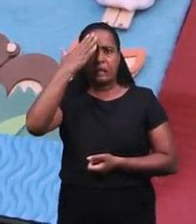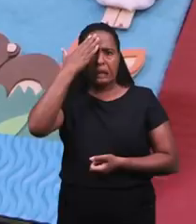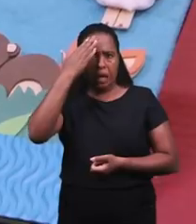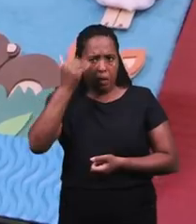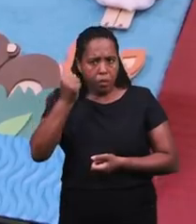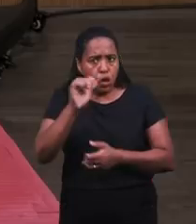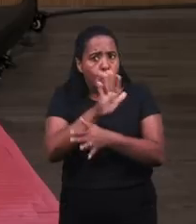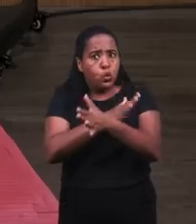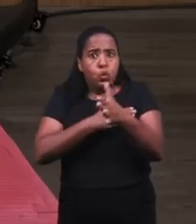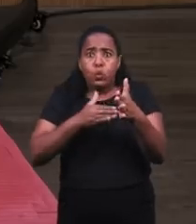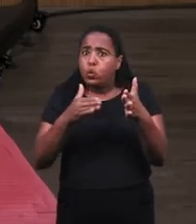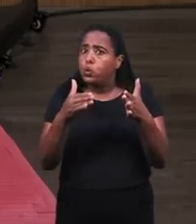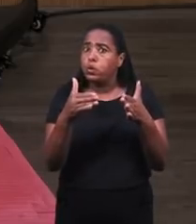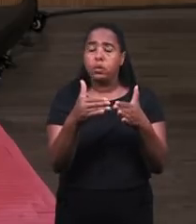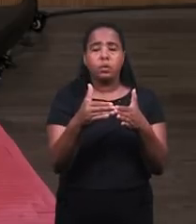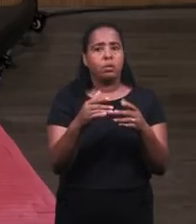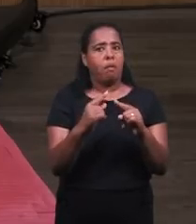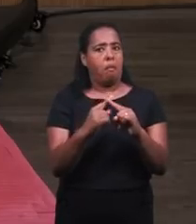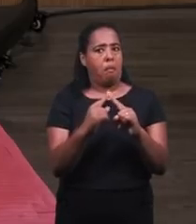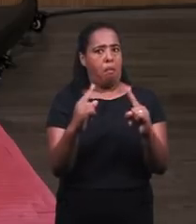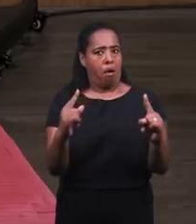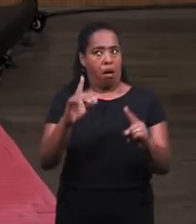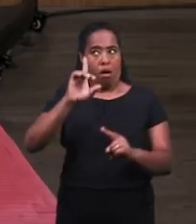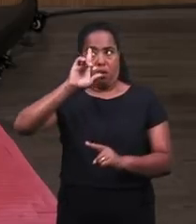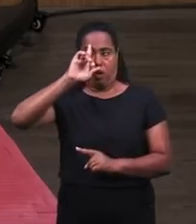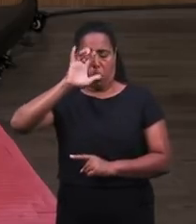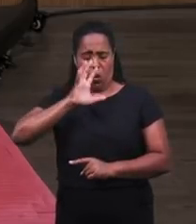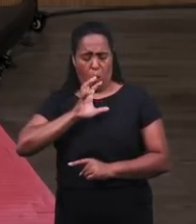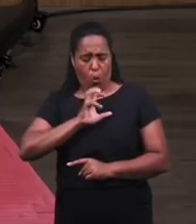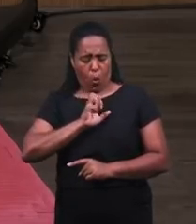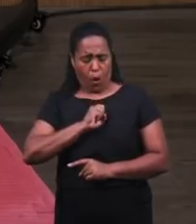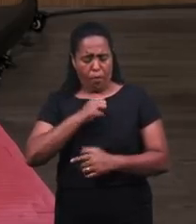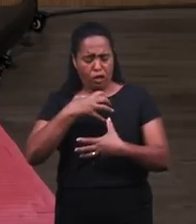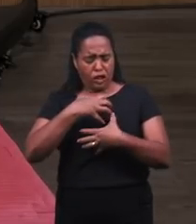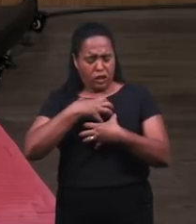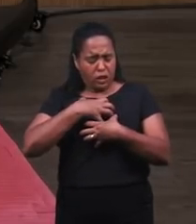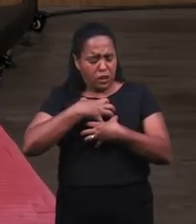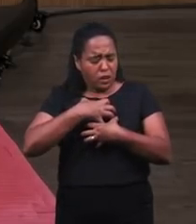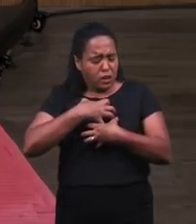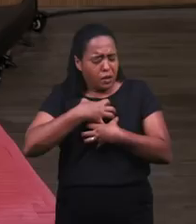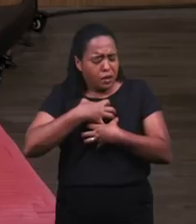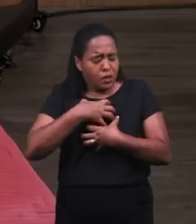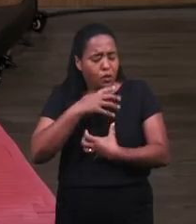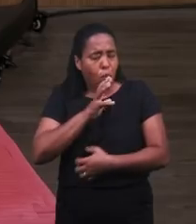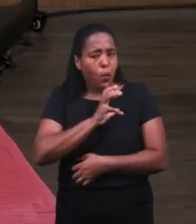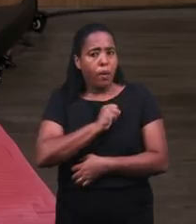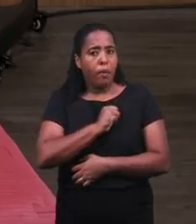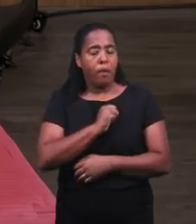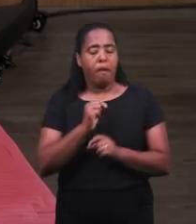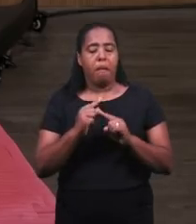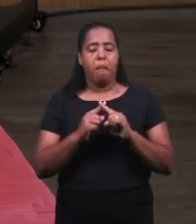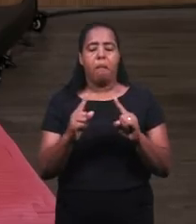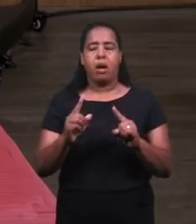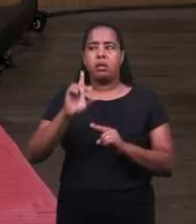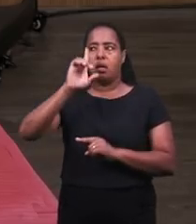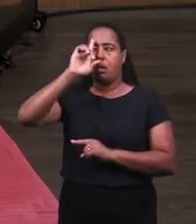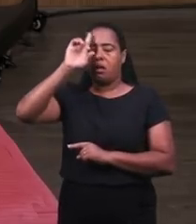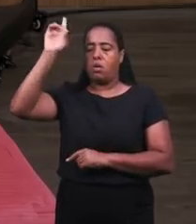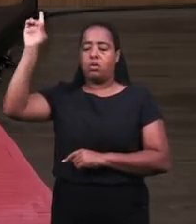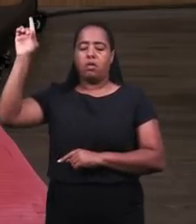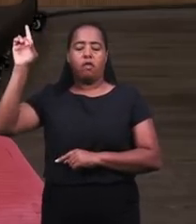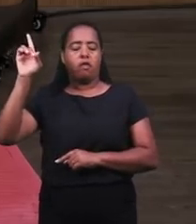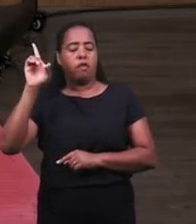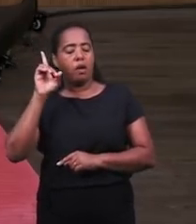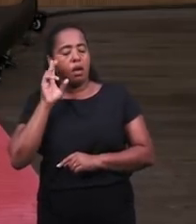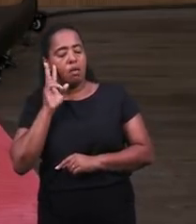do Senhor é tão grande, mas tão grande por nós, que mesmo assim, olha, Deus foi lá e